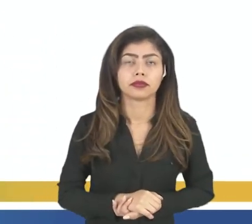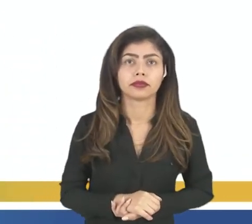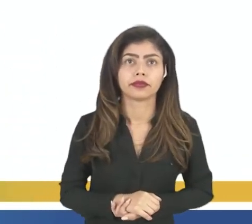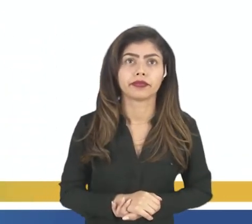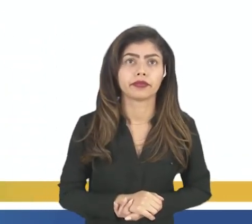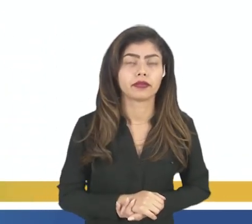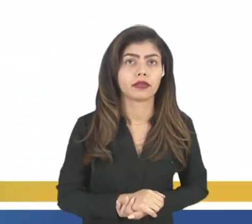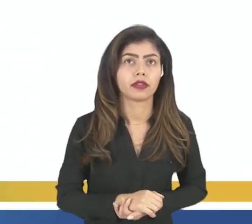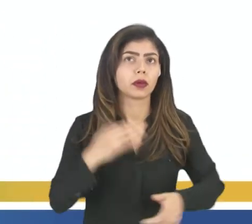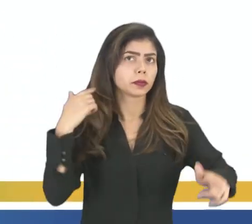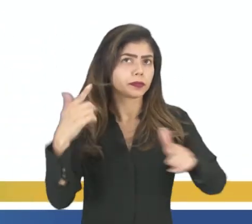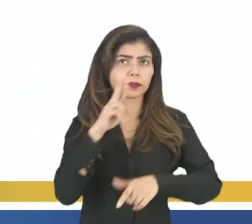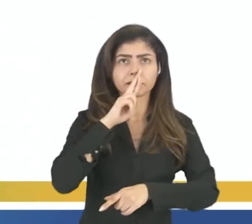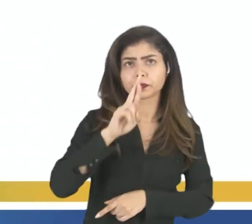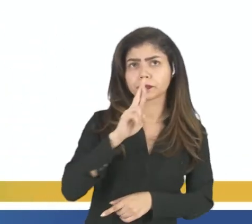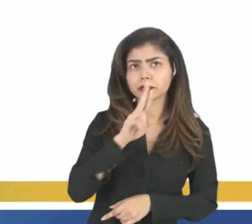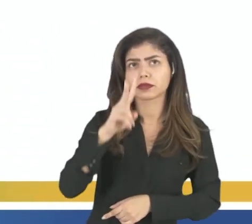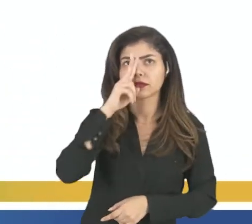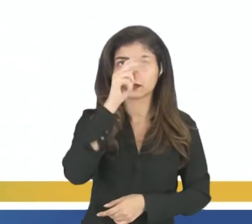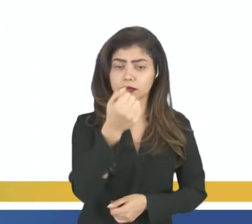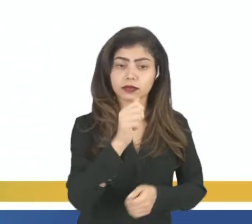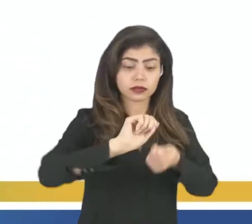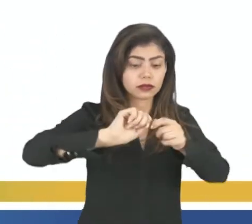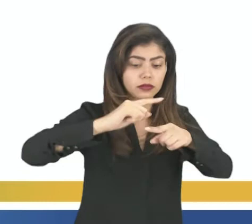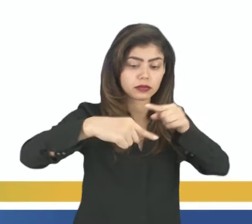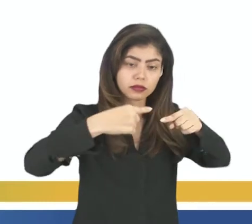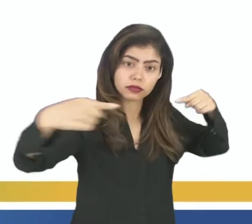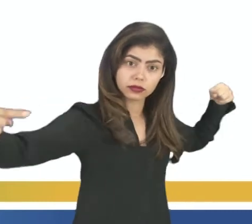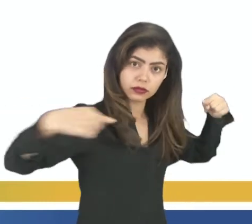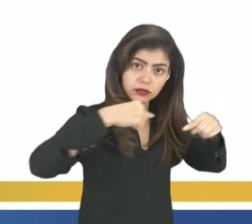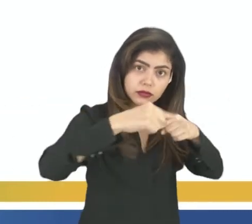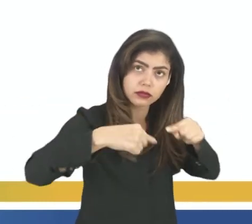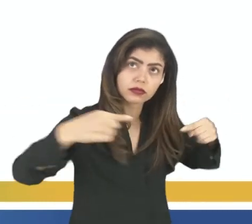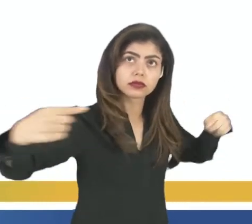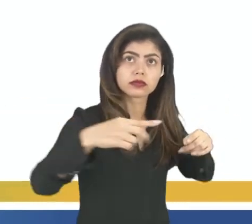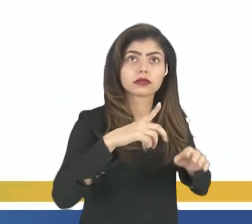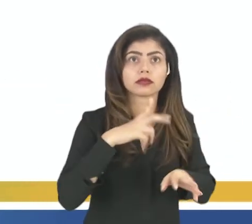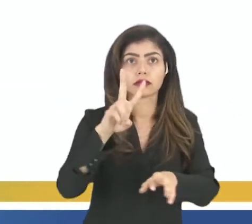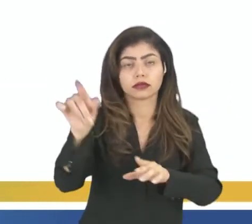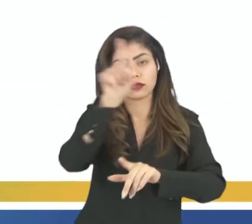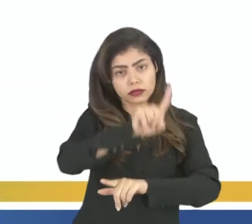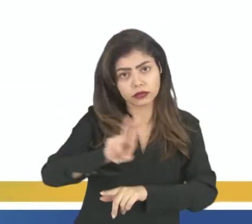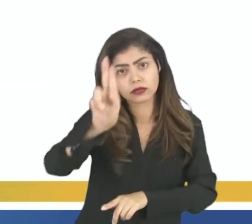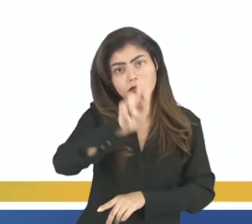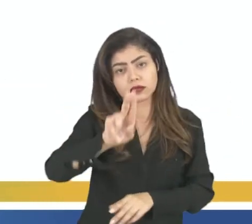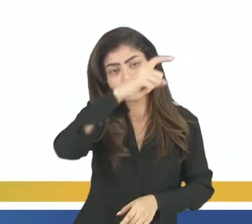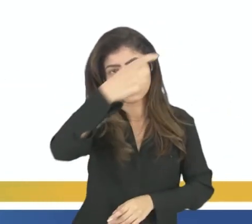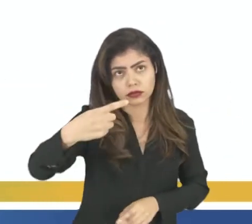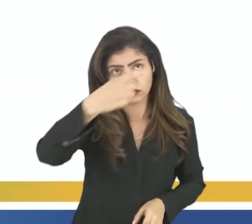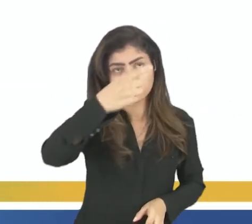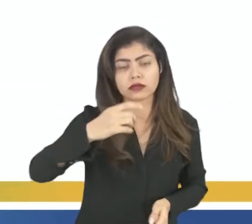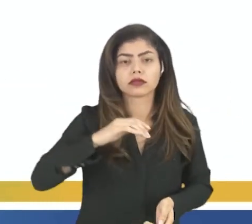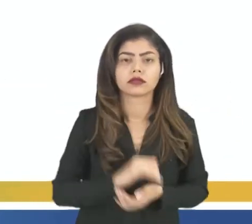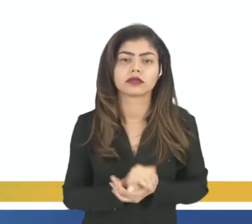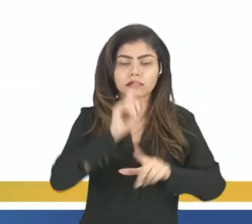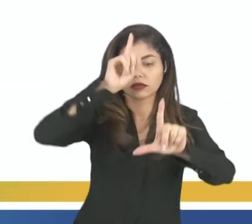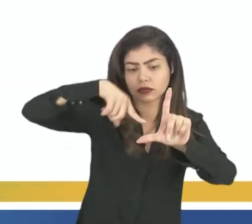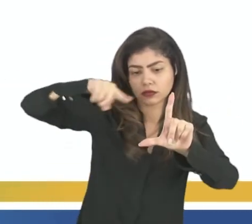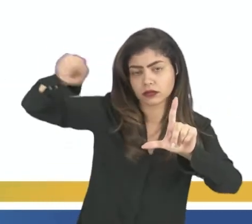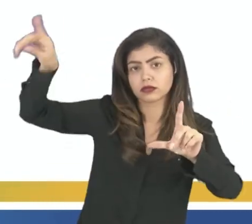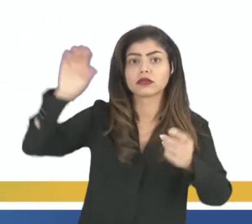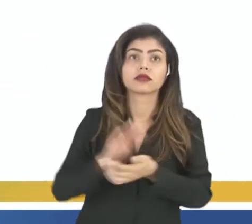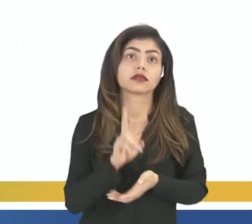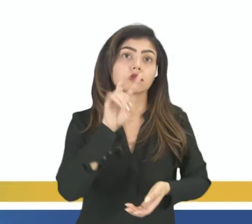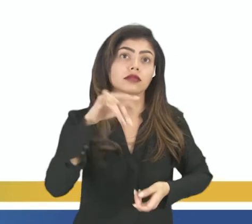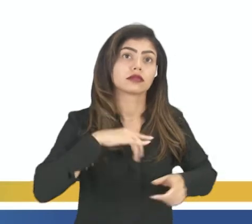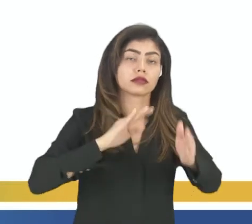Então, para calcular o trabalho da força elástica, usaremos o gráfico da força elástica em função do x. O gráfico da força elástica ele